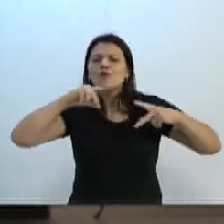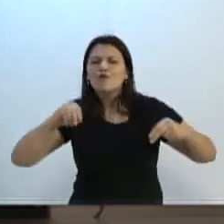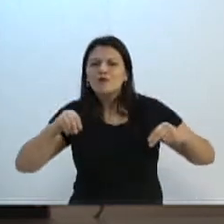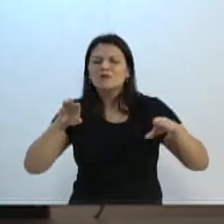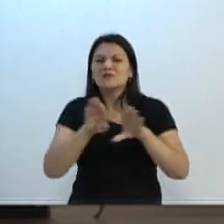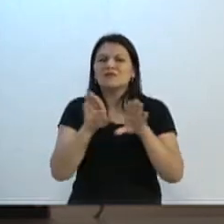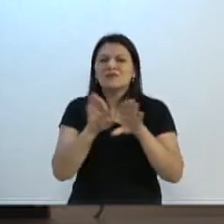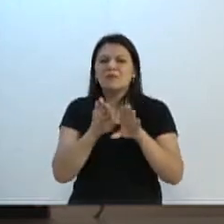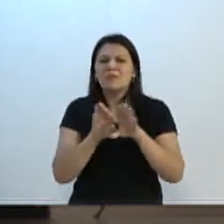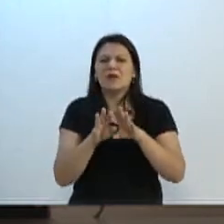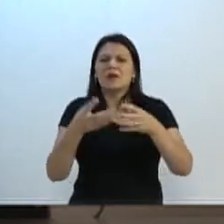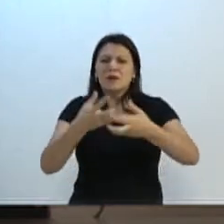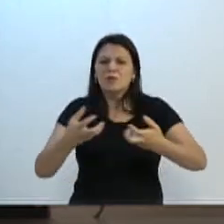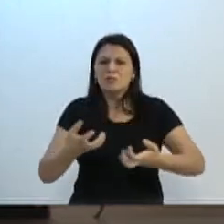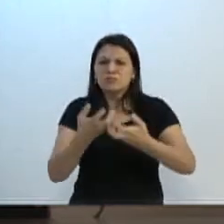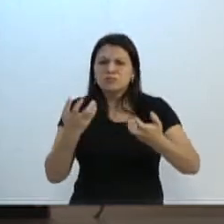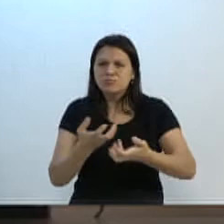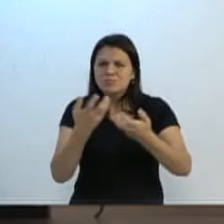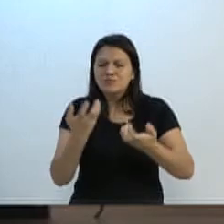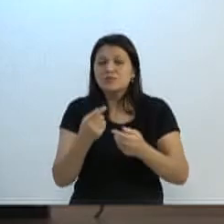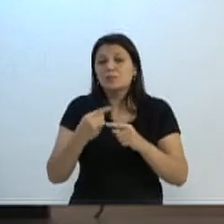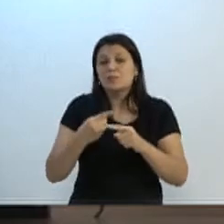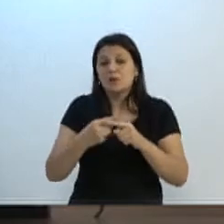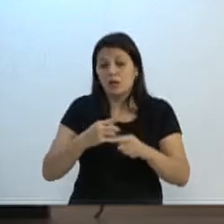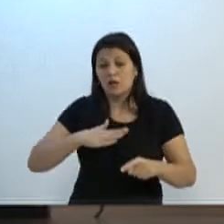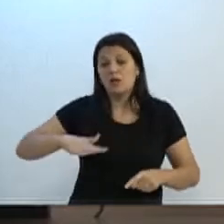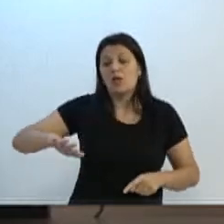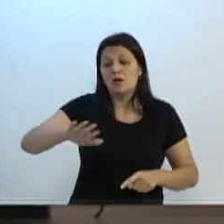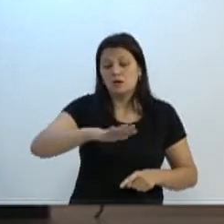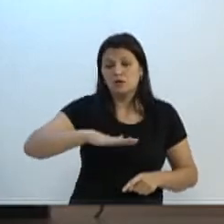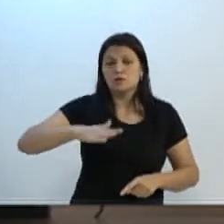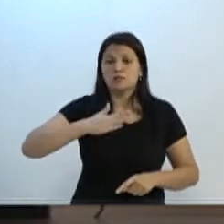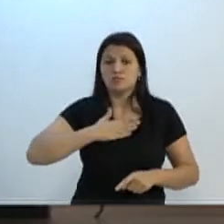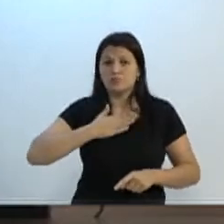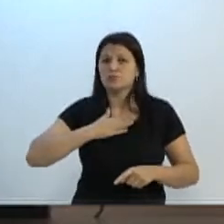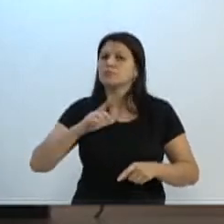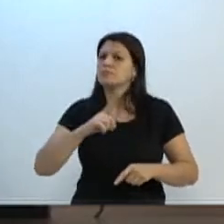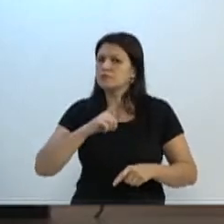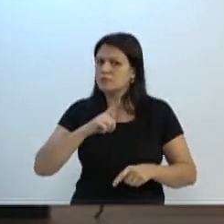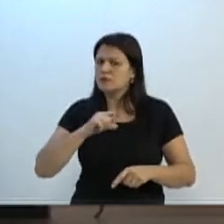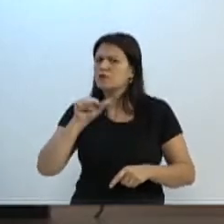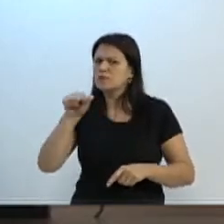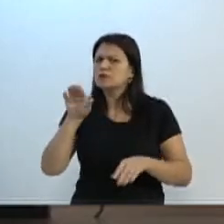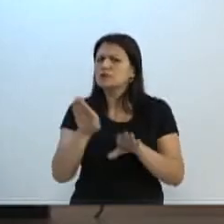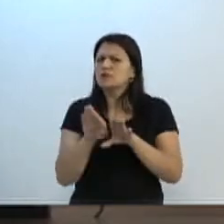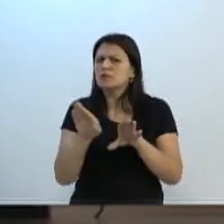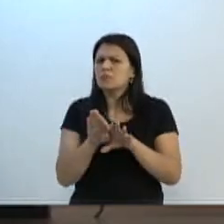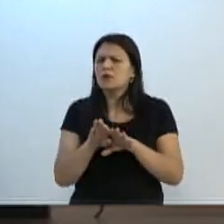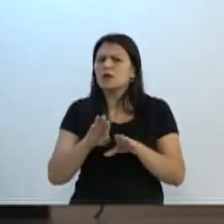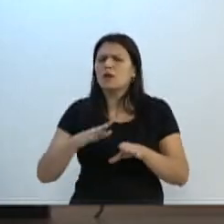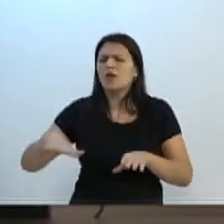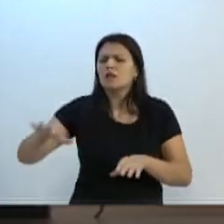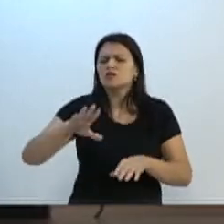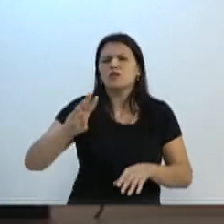também houve essa situação lá, inclusive na nossa região, na comunidade. Acredito que Vossa Excelência também recebeu daquela região, lá na